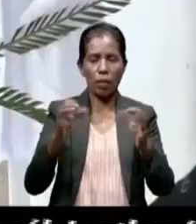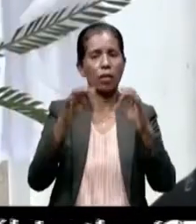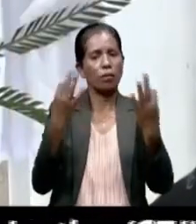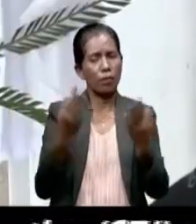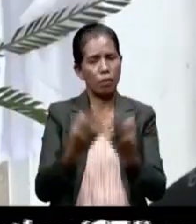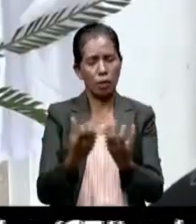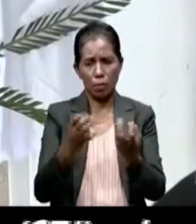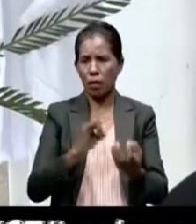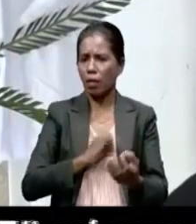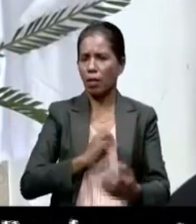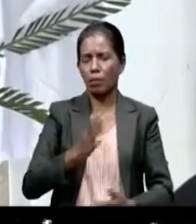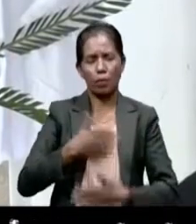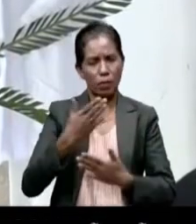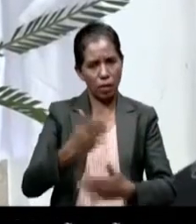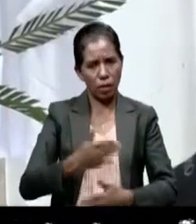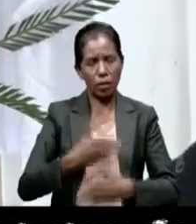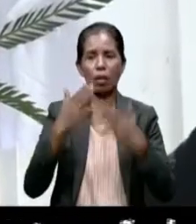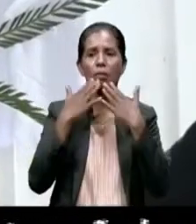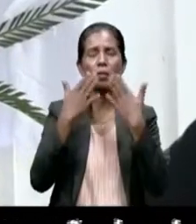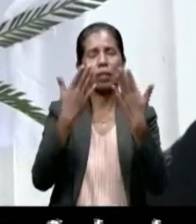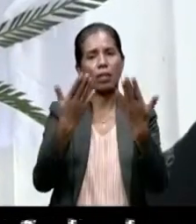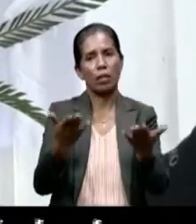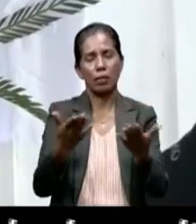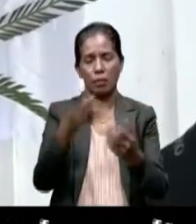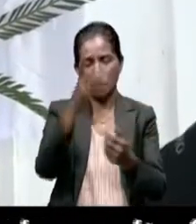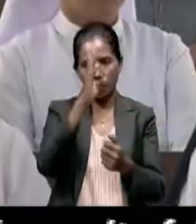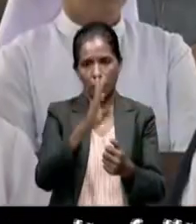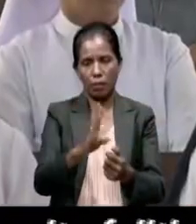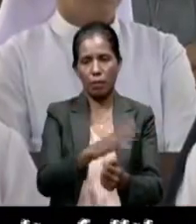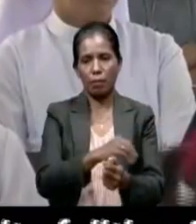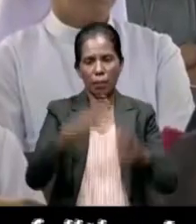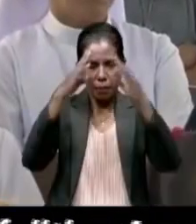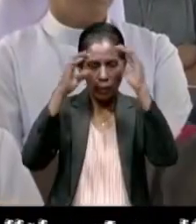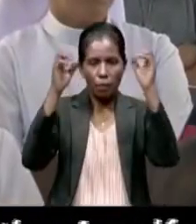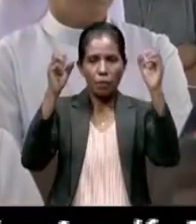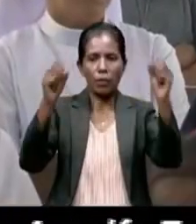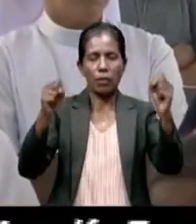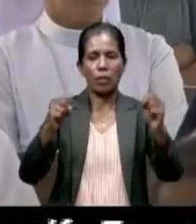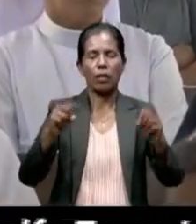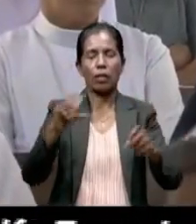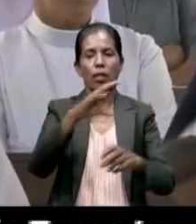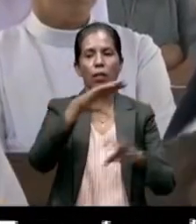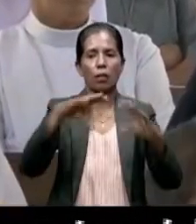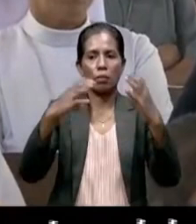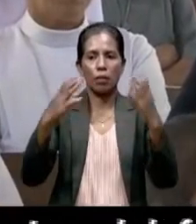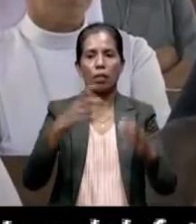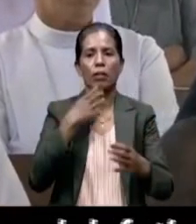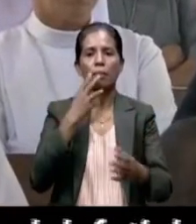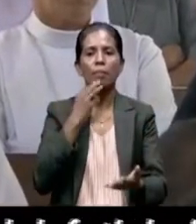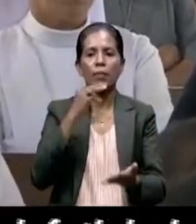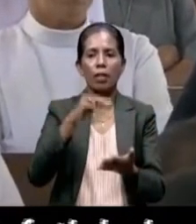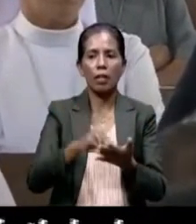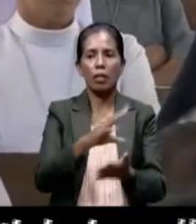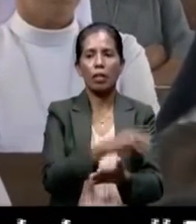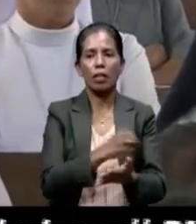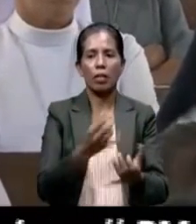barak, au nia, ah agradece. Presidente Comissão Organizadora Carlito Hatete, missa ação de graça